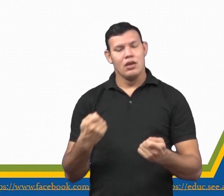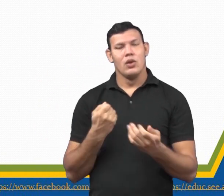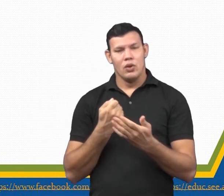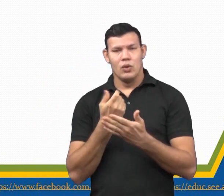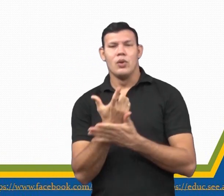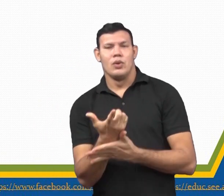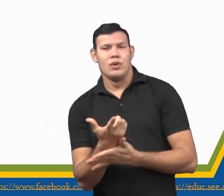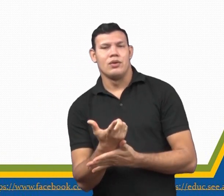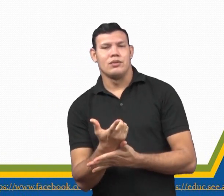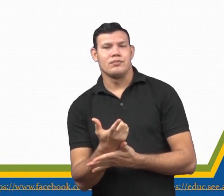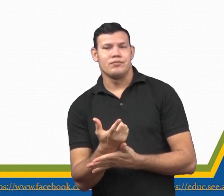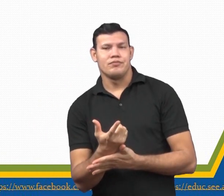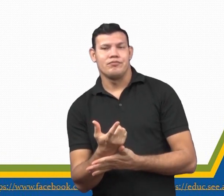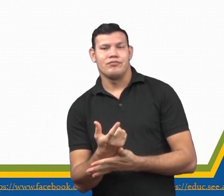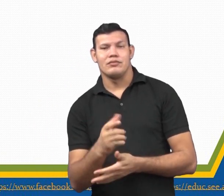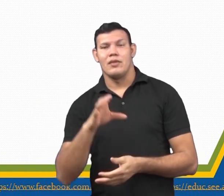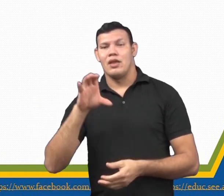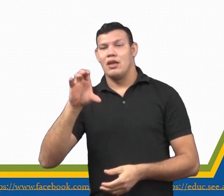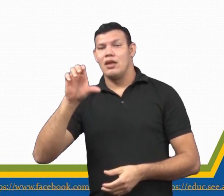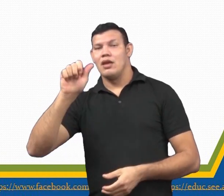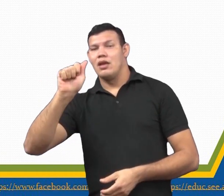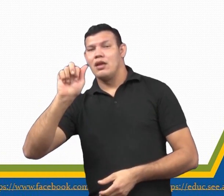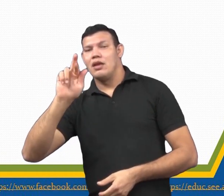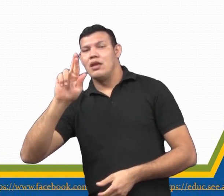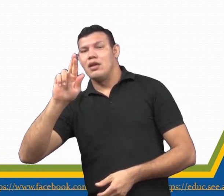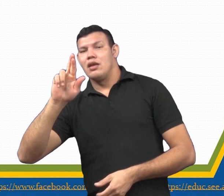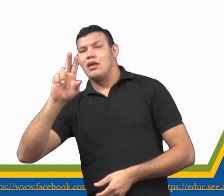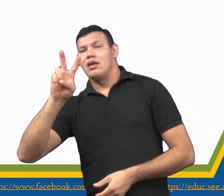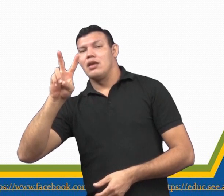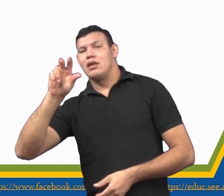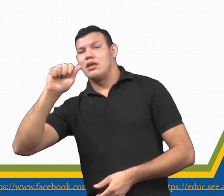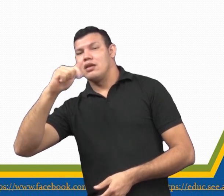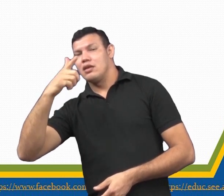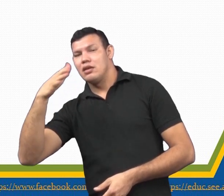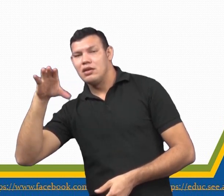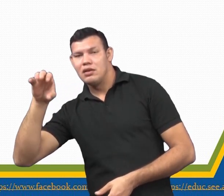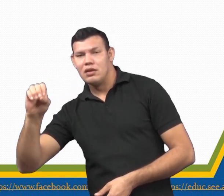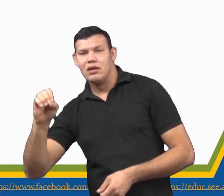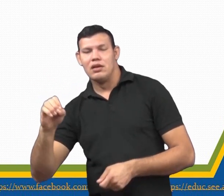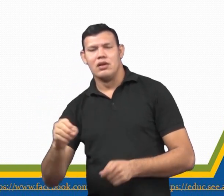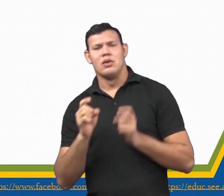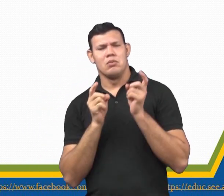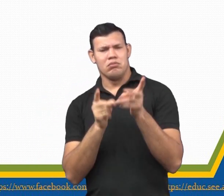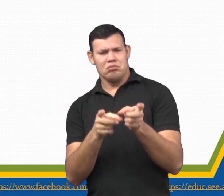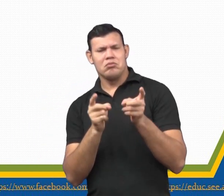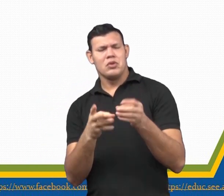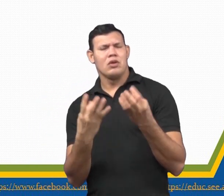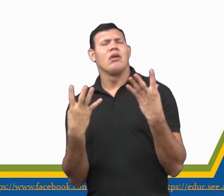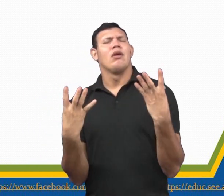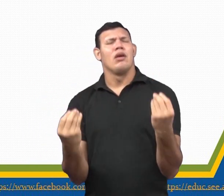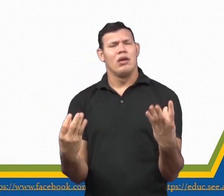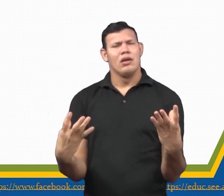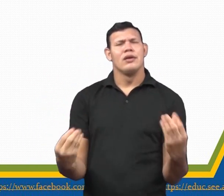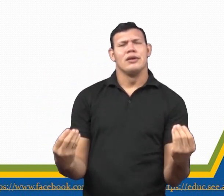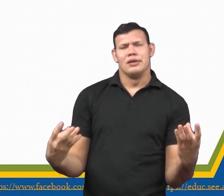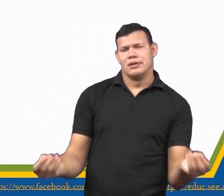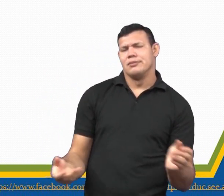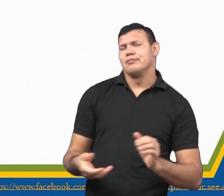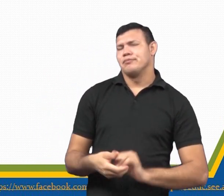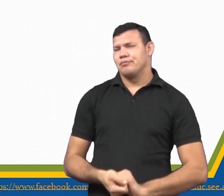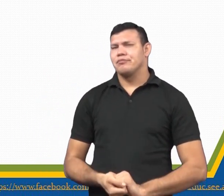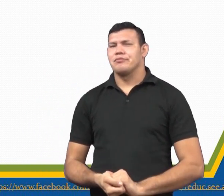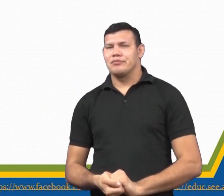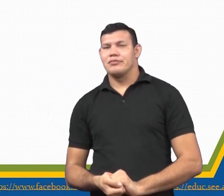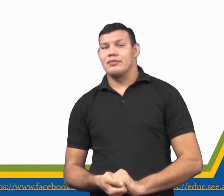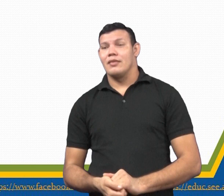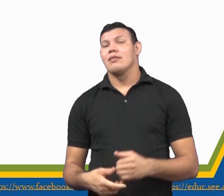carvão mineral ela também tem participação no mercado mundial com sua exportação. Os grandes centros industriais estão presentes